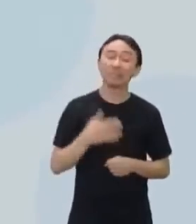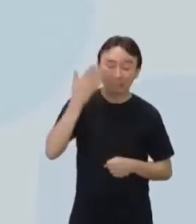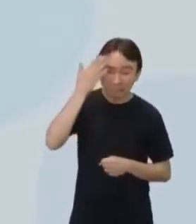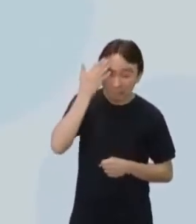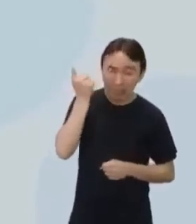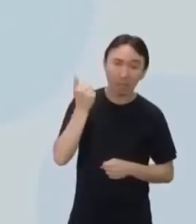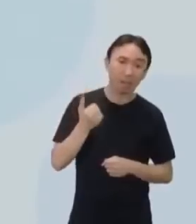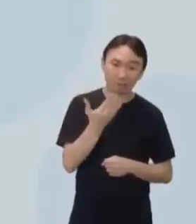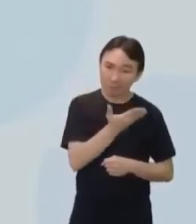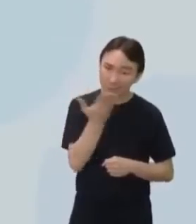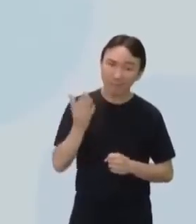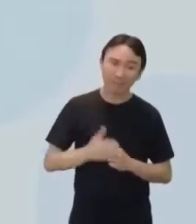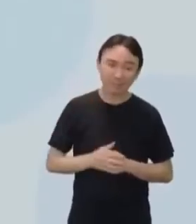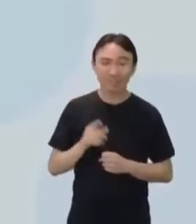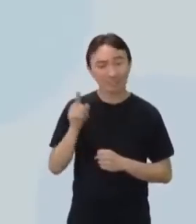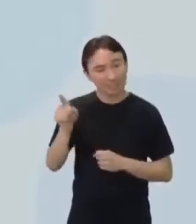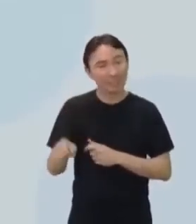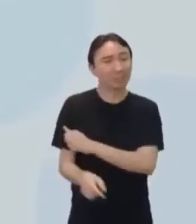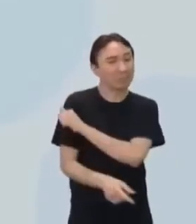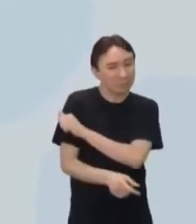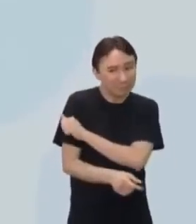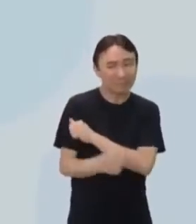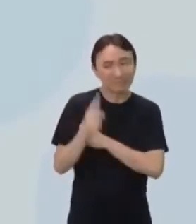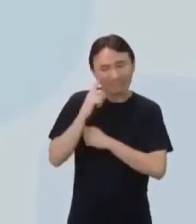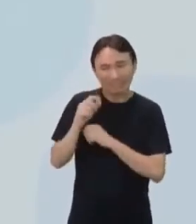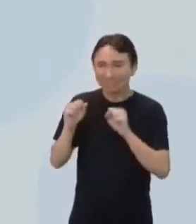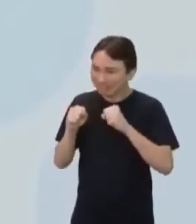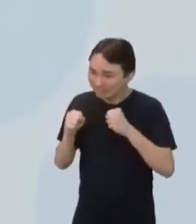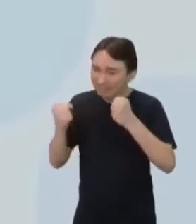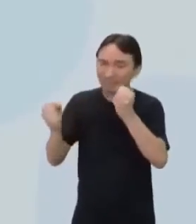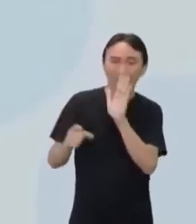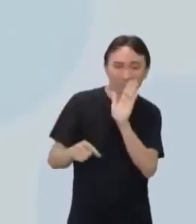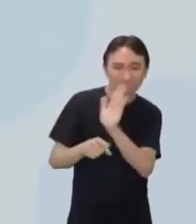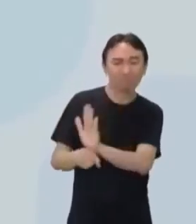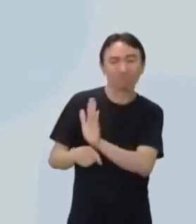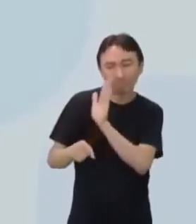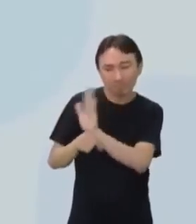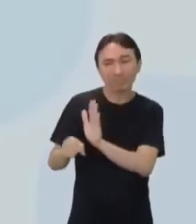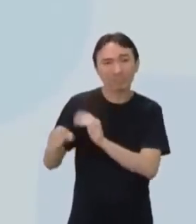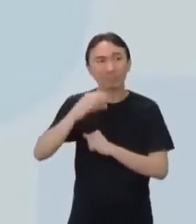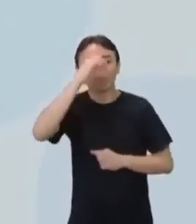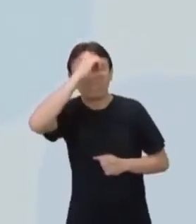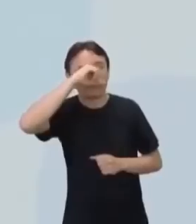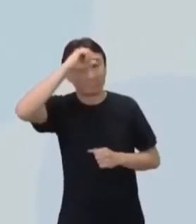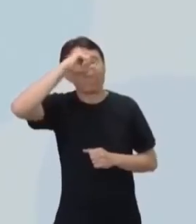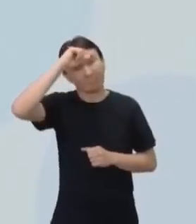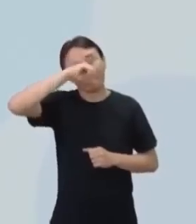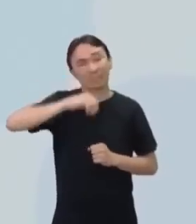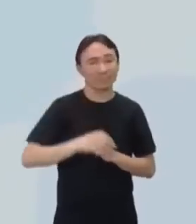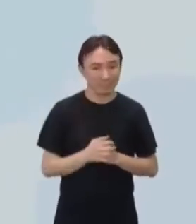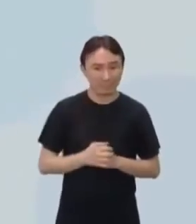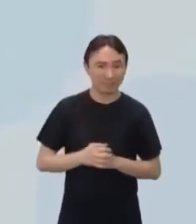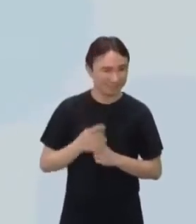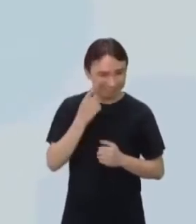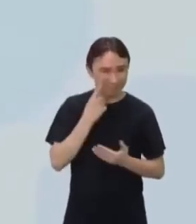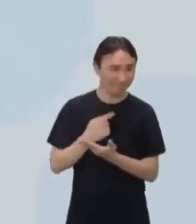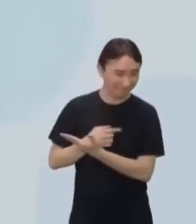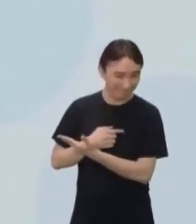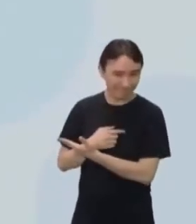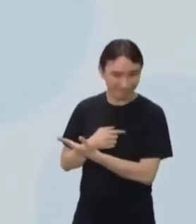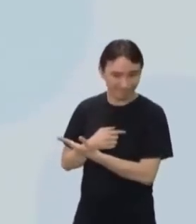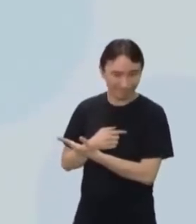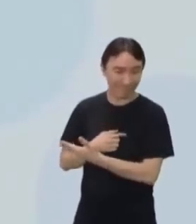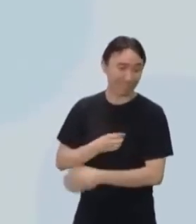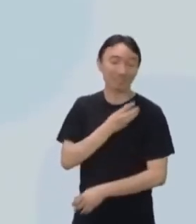mensurando em relação à aprendizagem dos nossos estudantes. Tá bom? Então, a gente percebe aí por esse gráfico que o ensino médio ainda é um